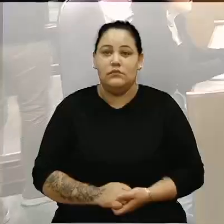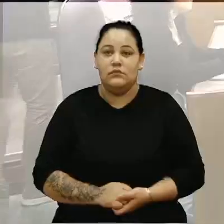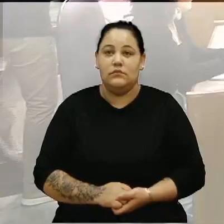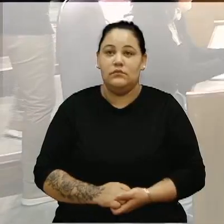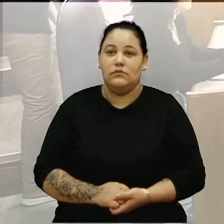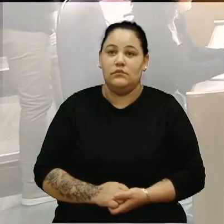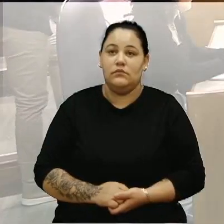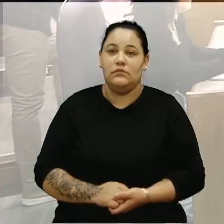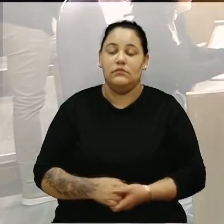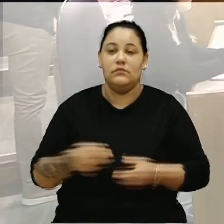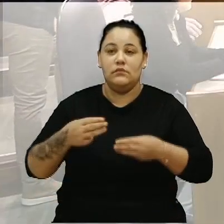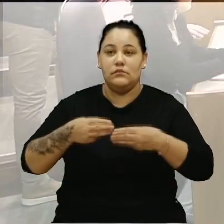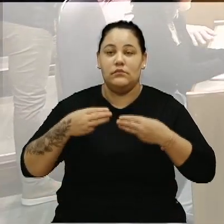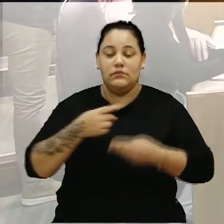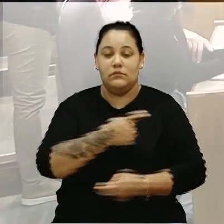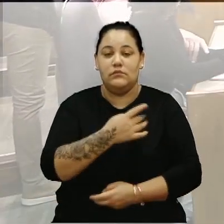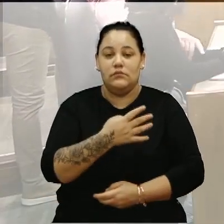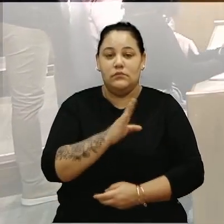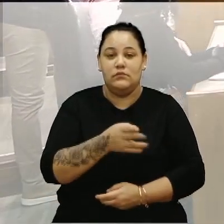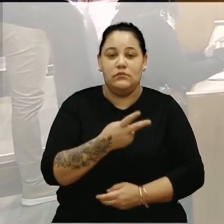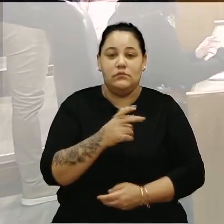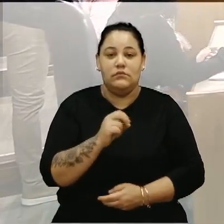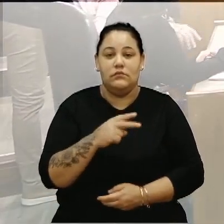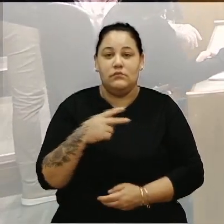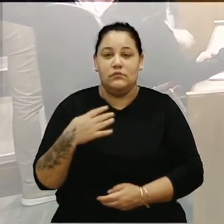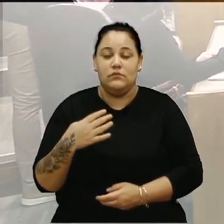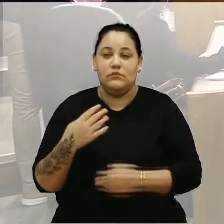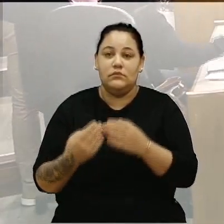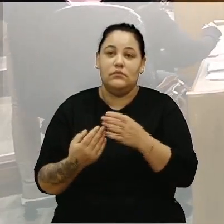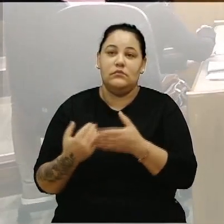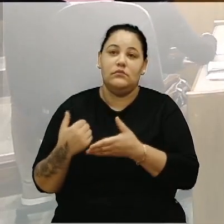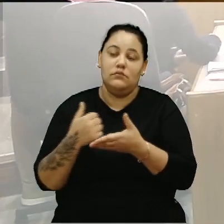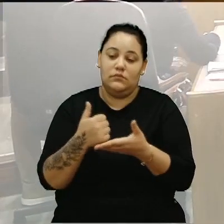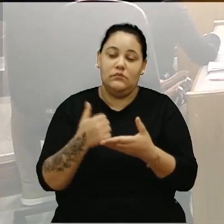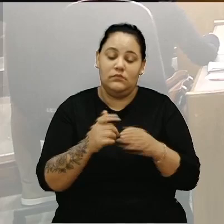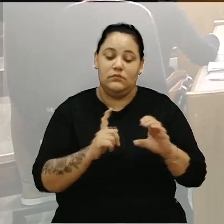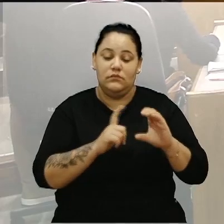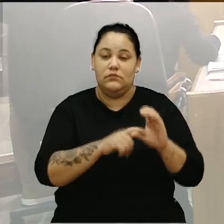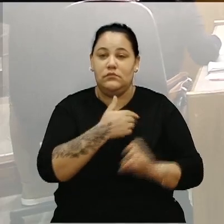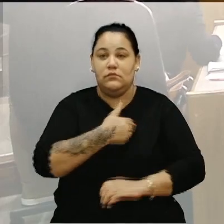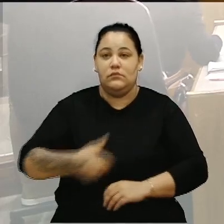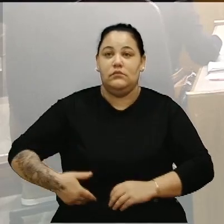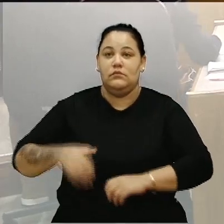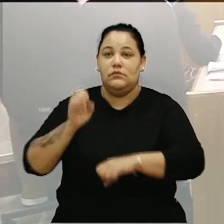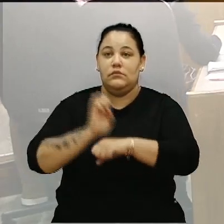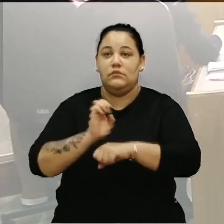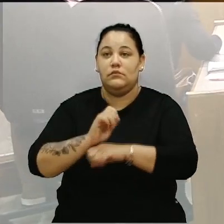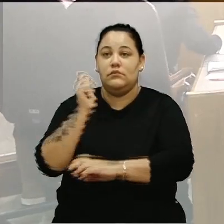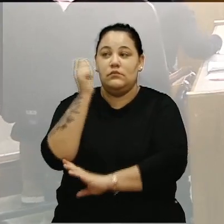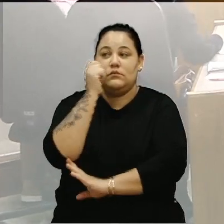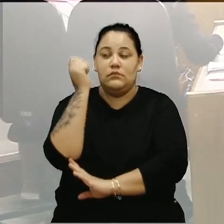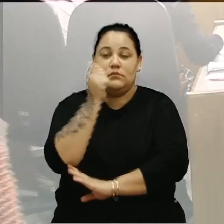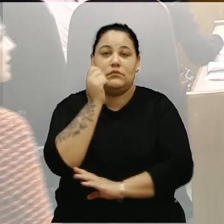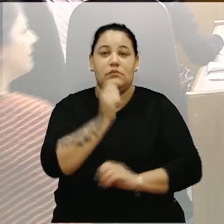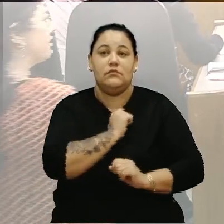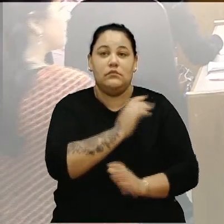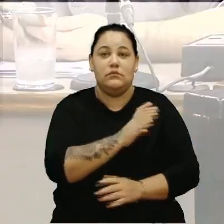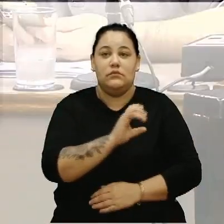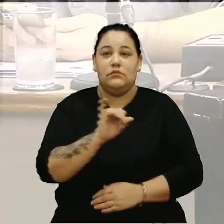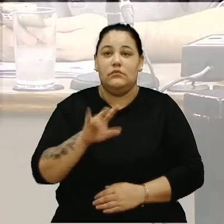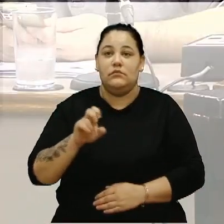Número 14 de 2024, moção de apoio à extinção da dívida pública do Estado do Rio Grande do Sul por meio da ação civil originária